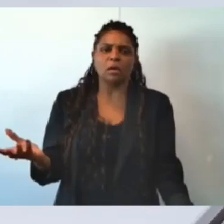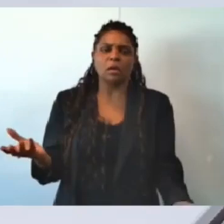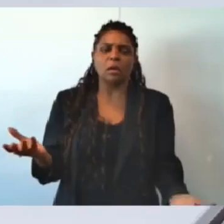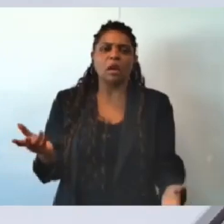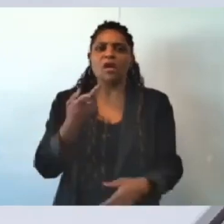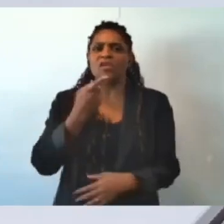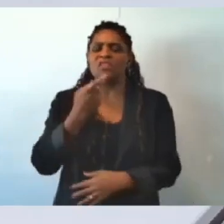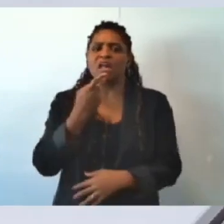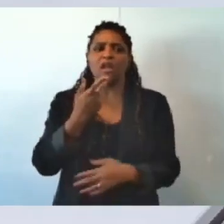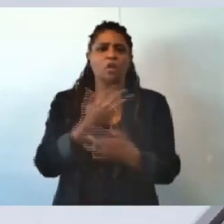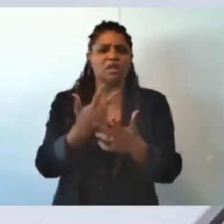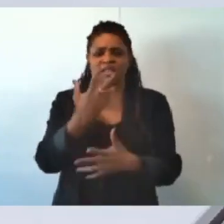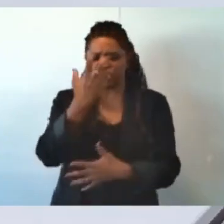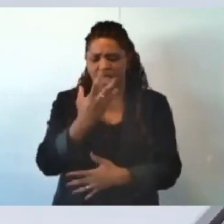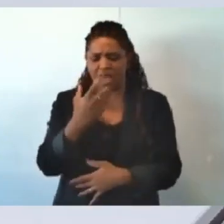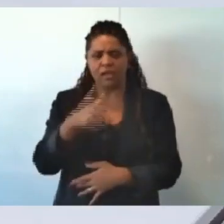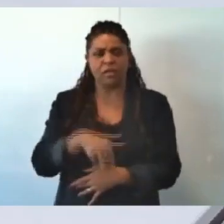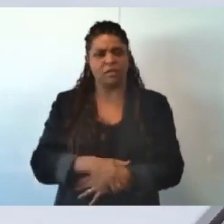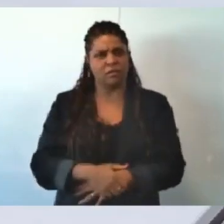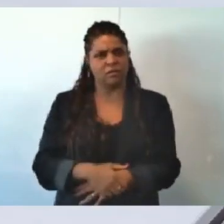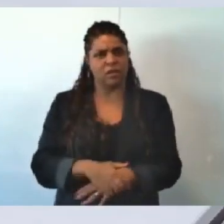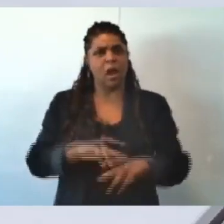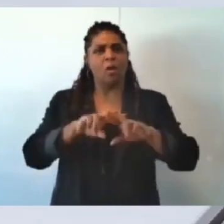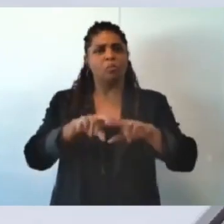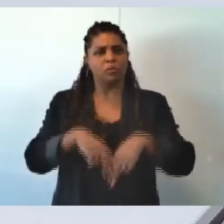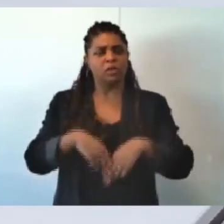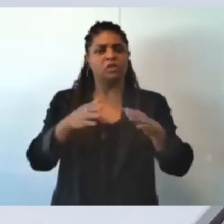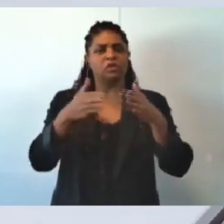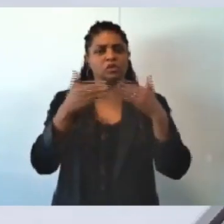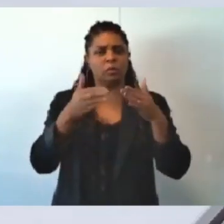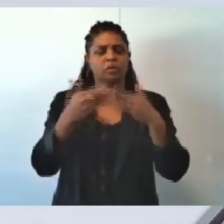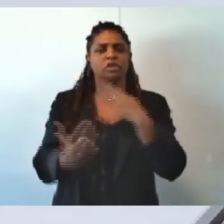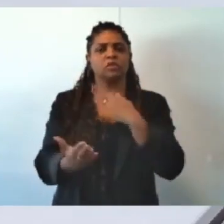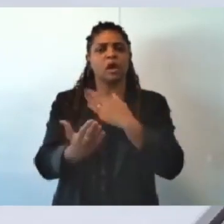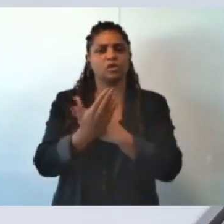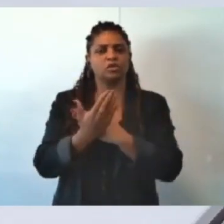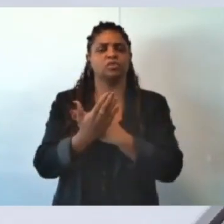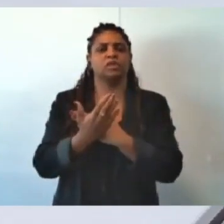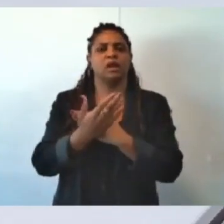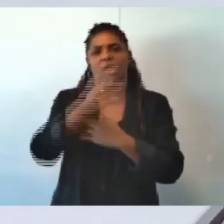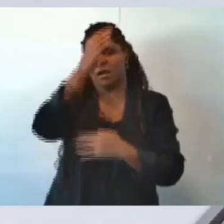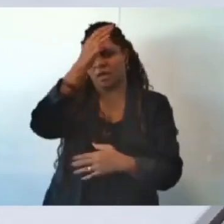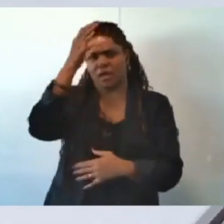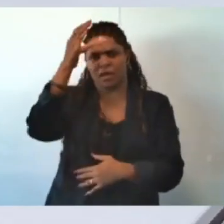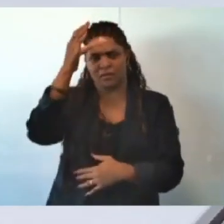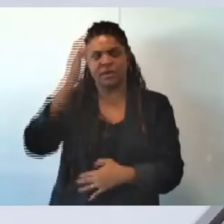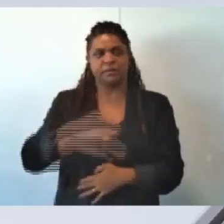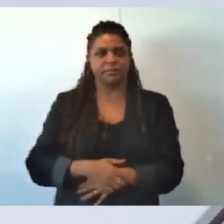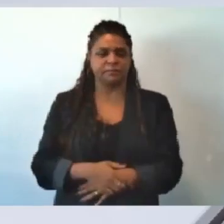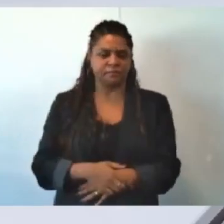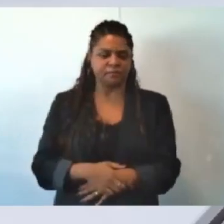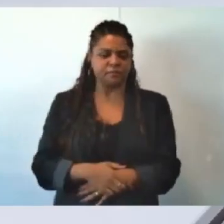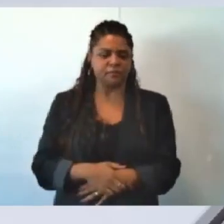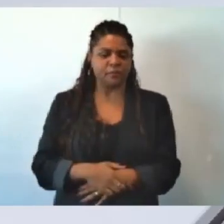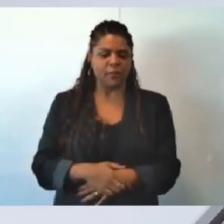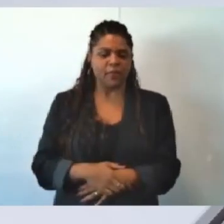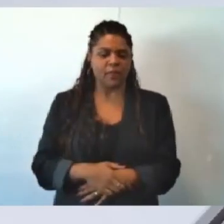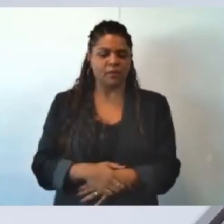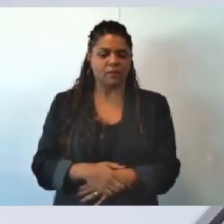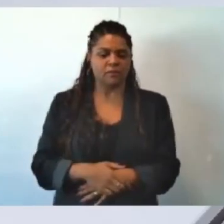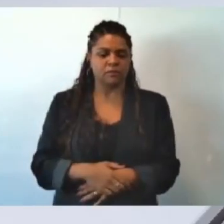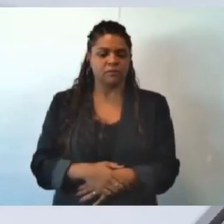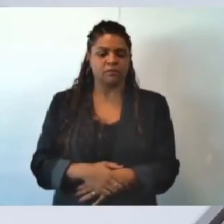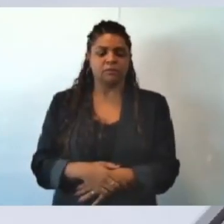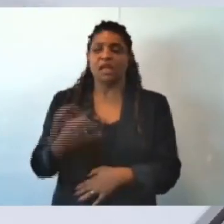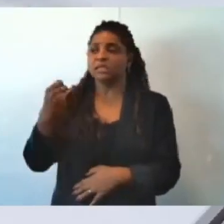seríssimas. E por isso que a gente está pedindo a ajuda, né, da Câmara Municipal. Não é? Porque a gente, quer dizer, se o governo